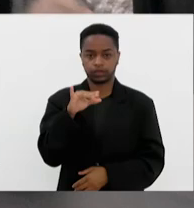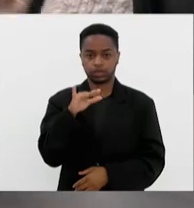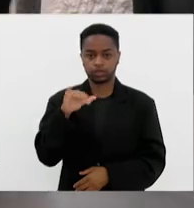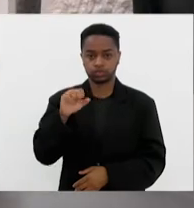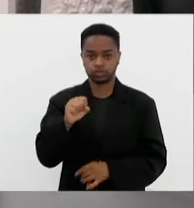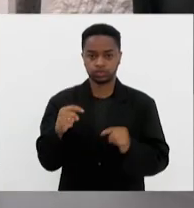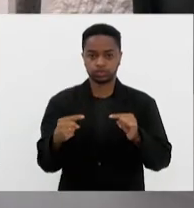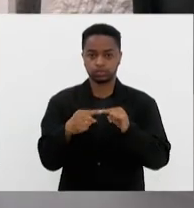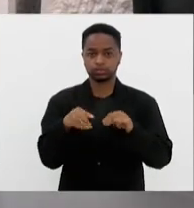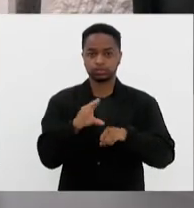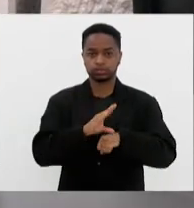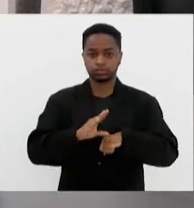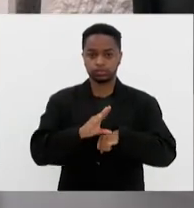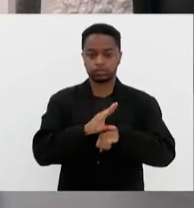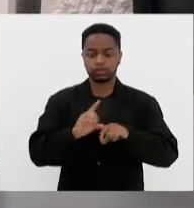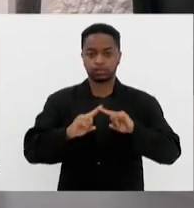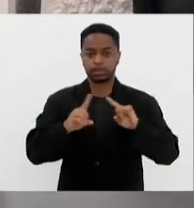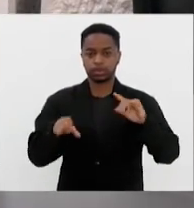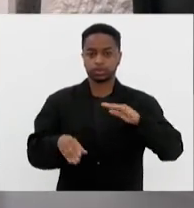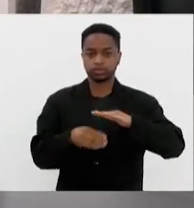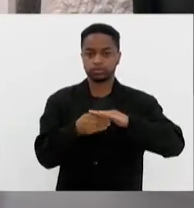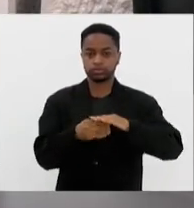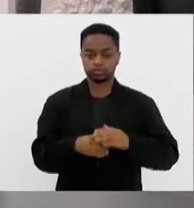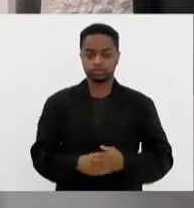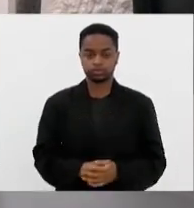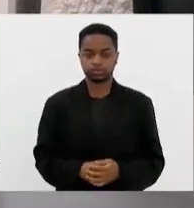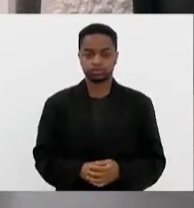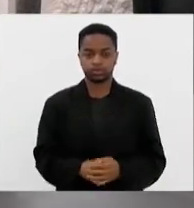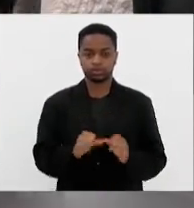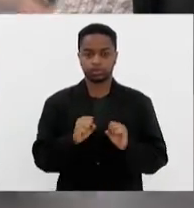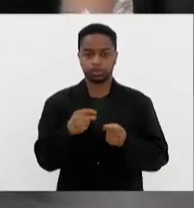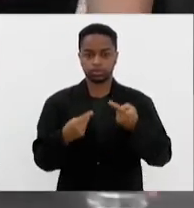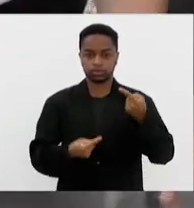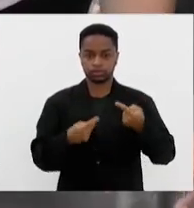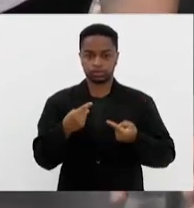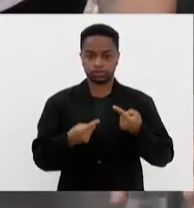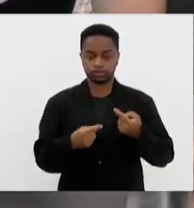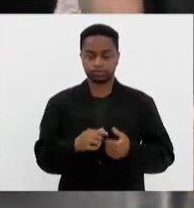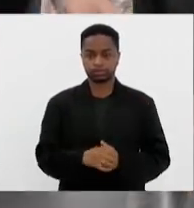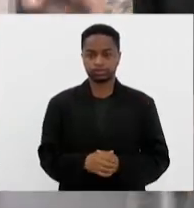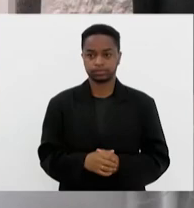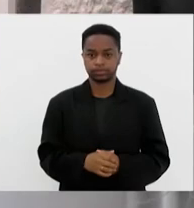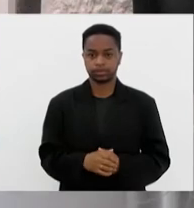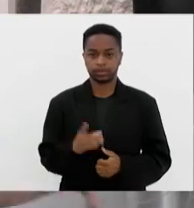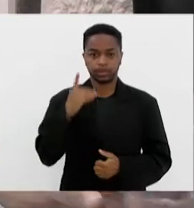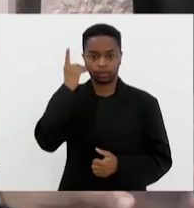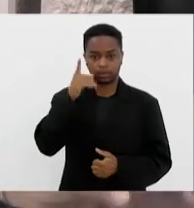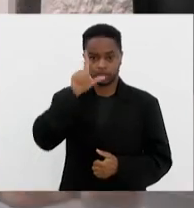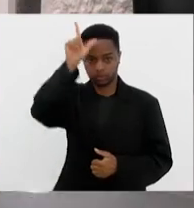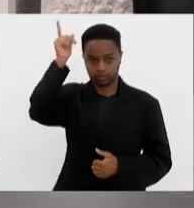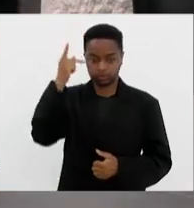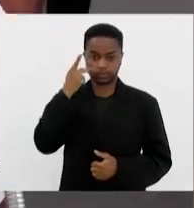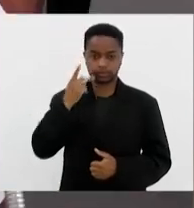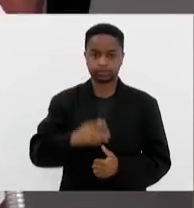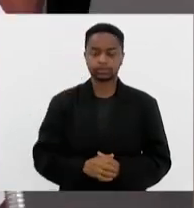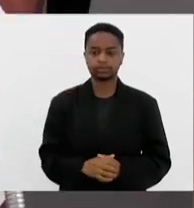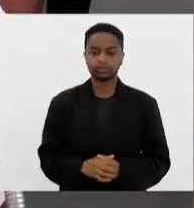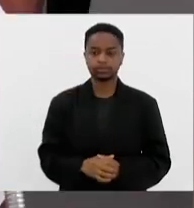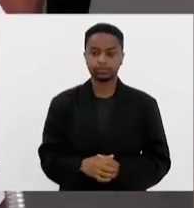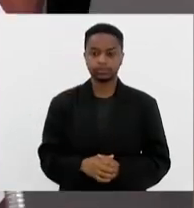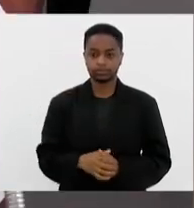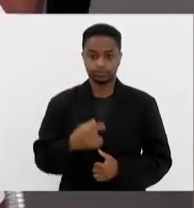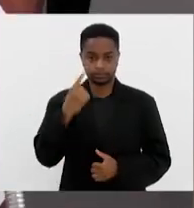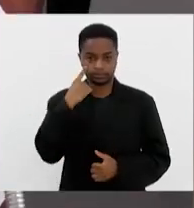é pela constitucionalidade com emendas. Em discussão. Presidente. Para discutir, deputado Luiz Paulo. Olha só,